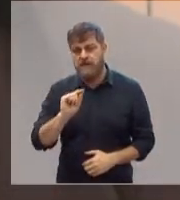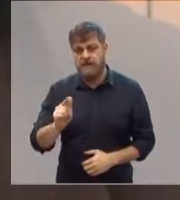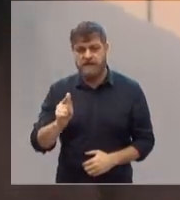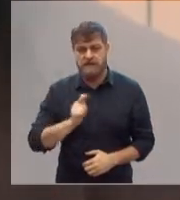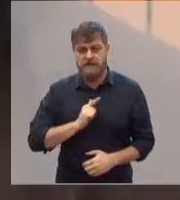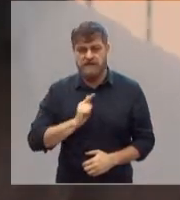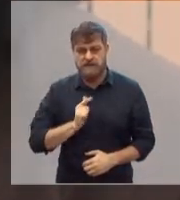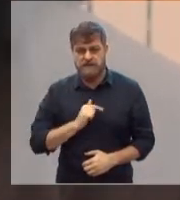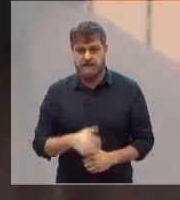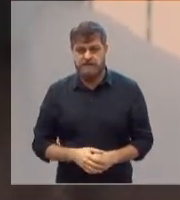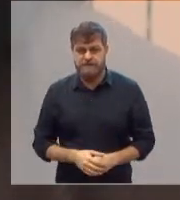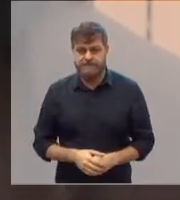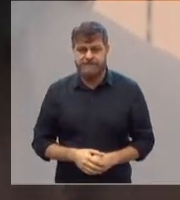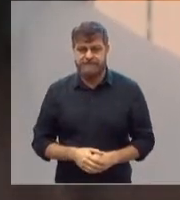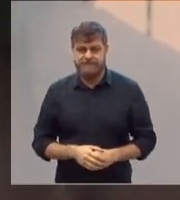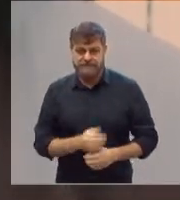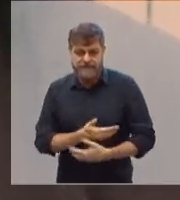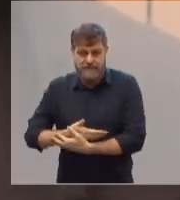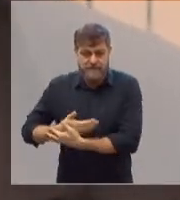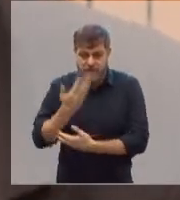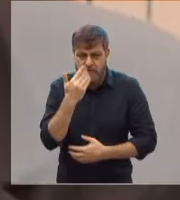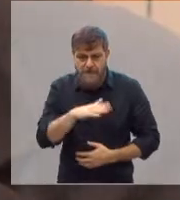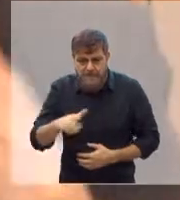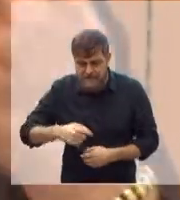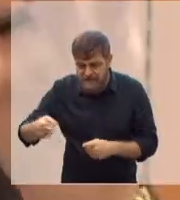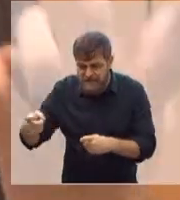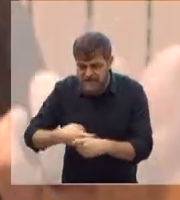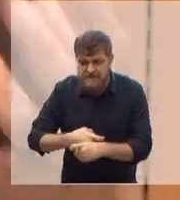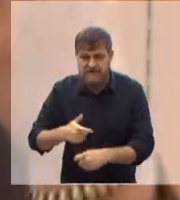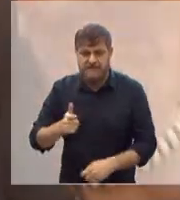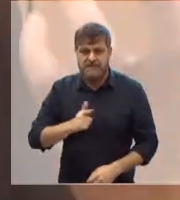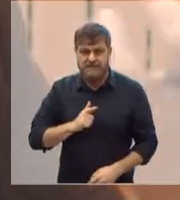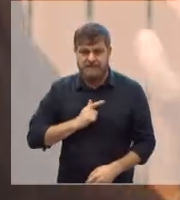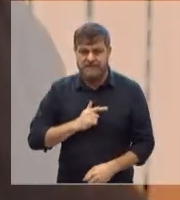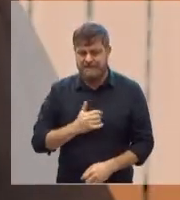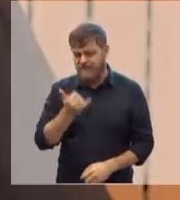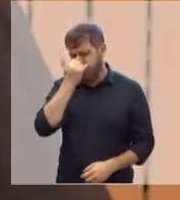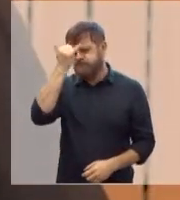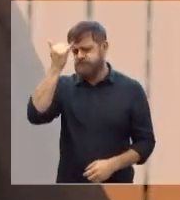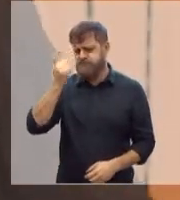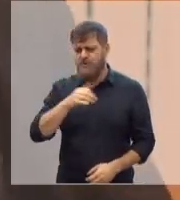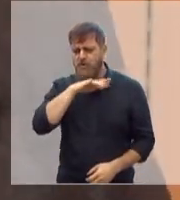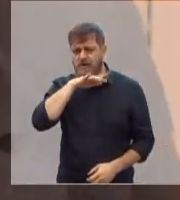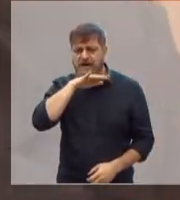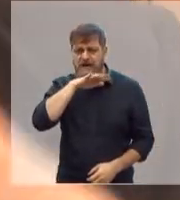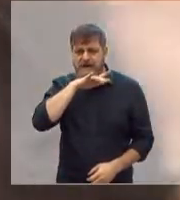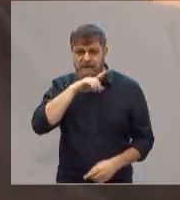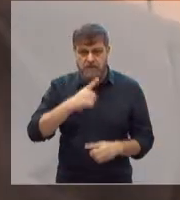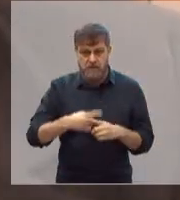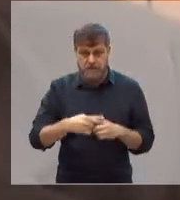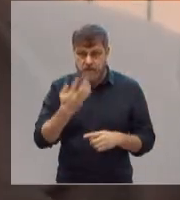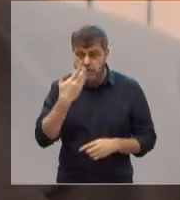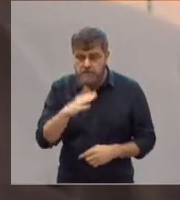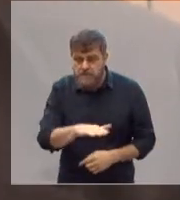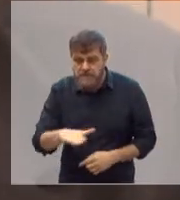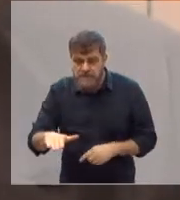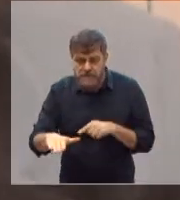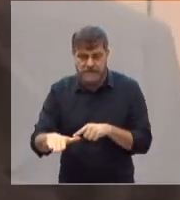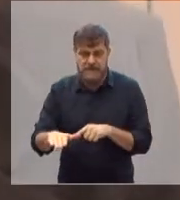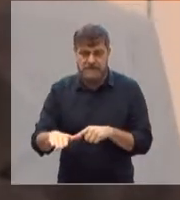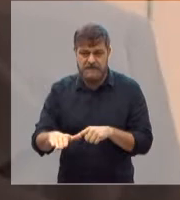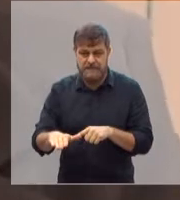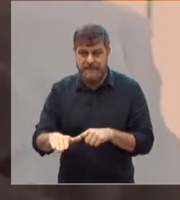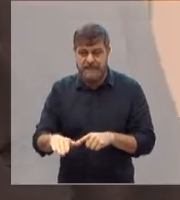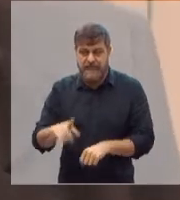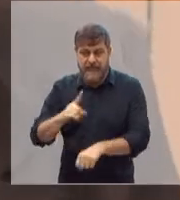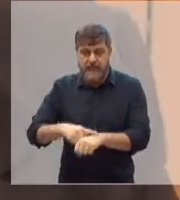país é a questão dos abusos à primeira infância, que é a maior tragédia que existe. Porque a primeira